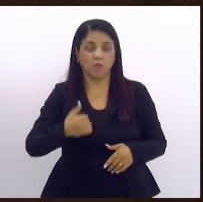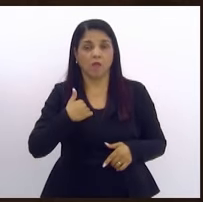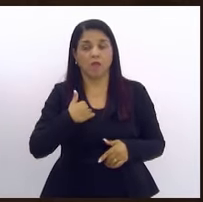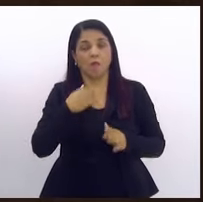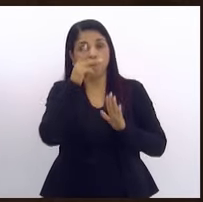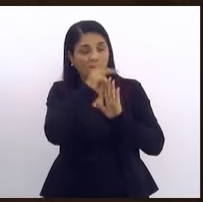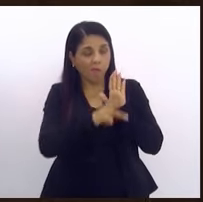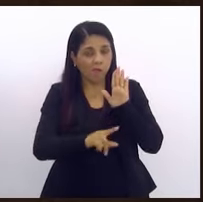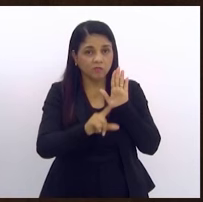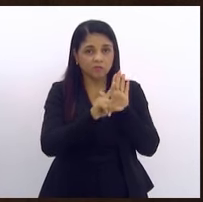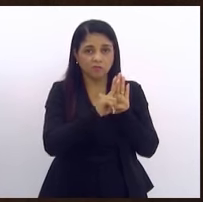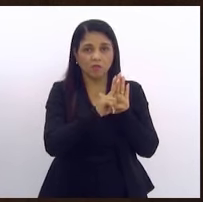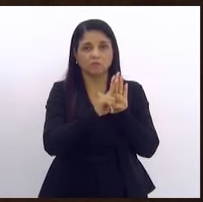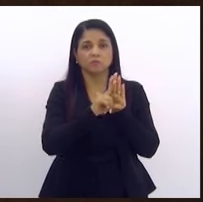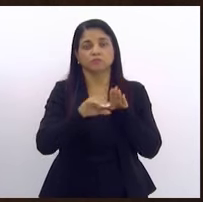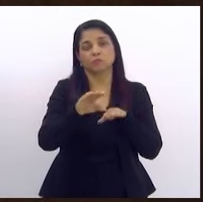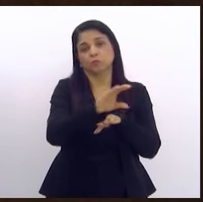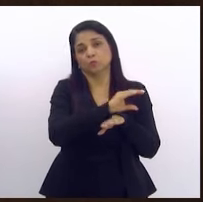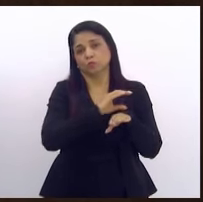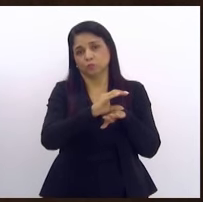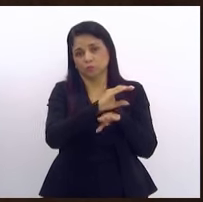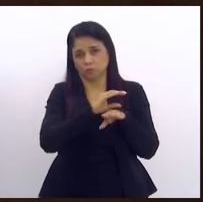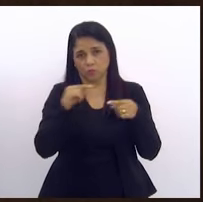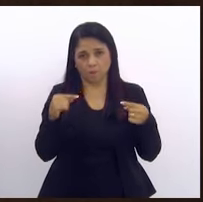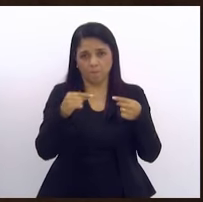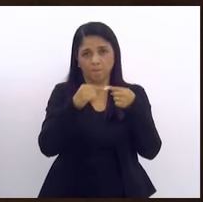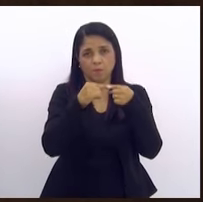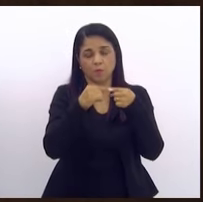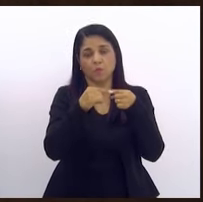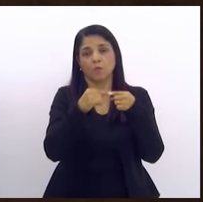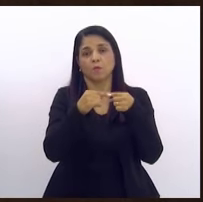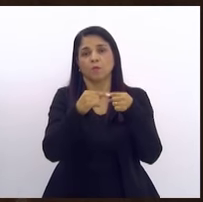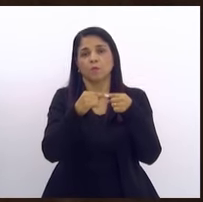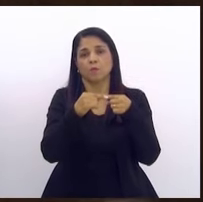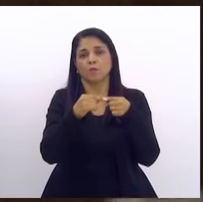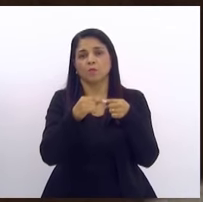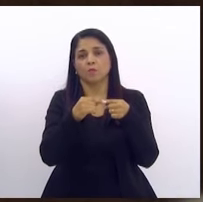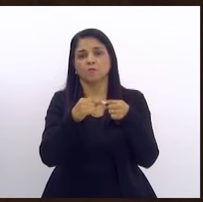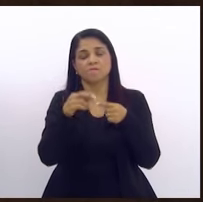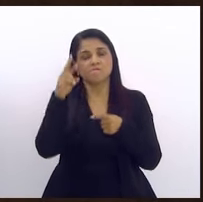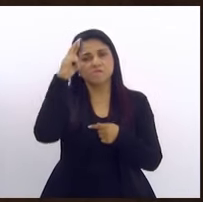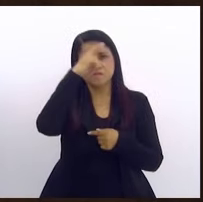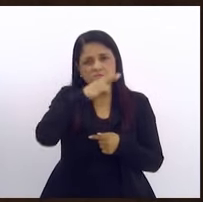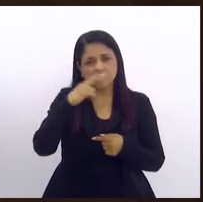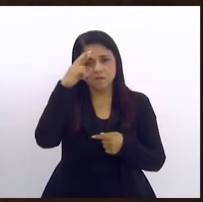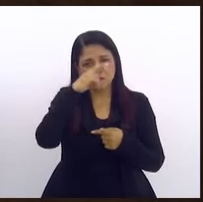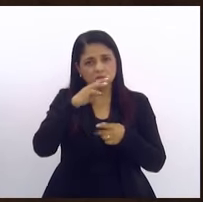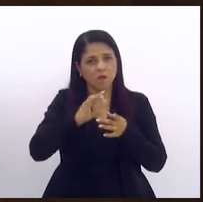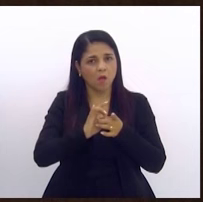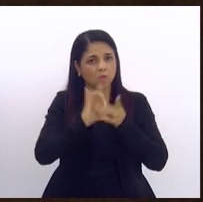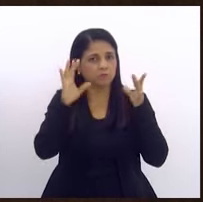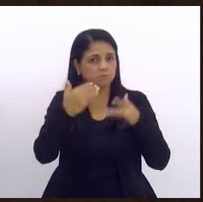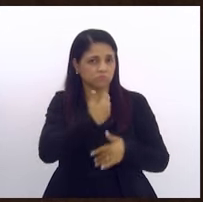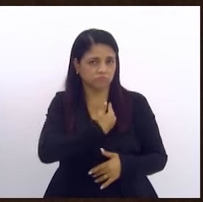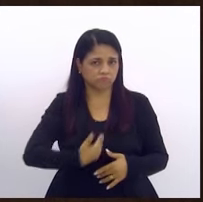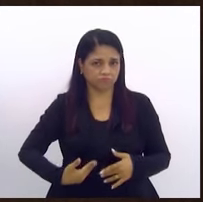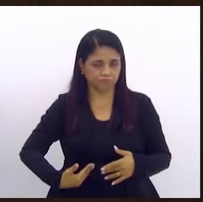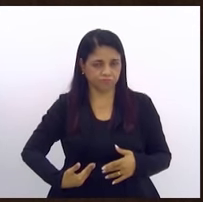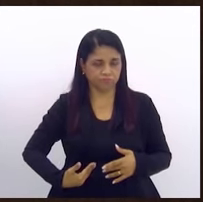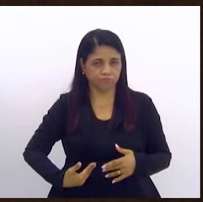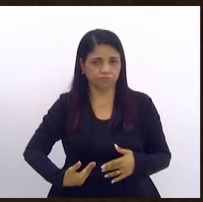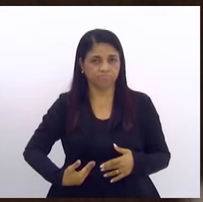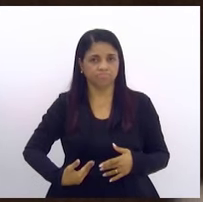ver, constitucional e que ele tem um condão daquele que fiscaliza autorizar o poder público a